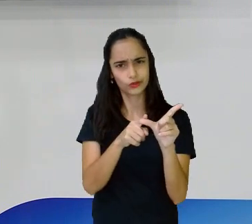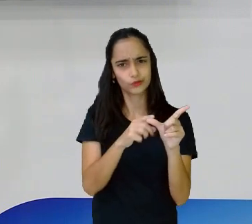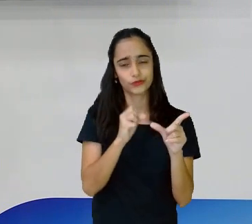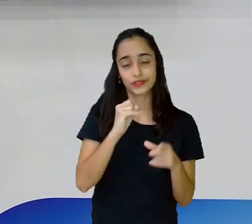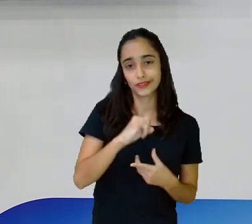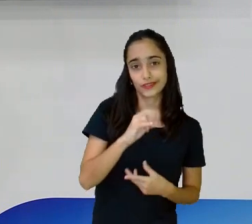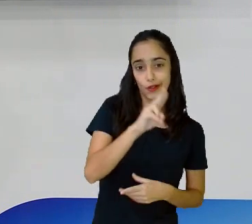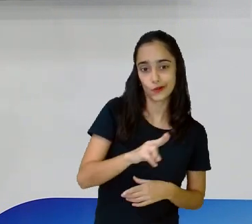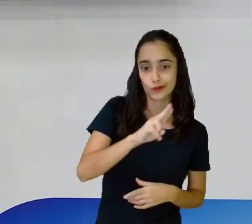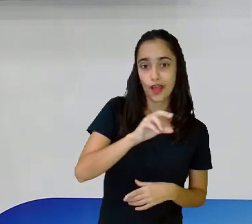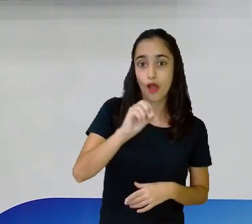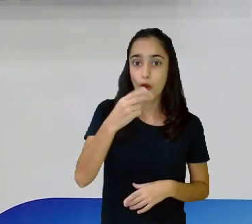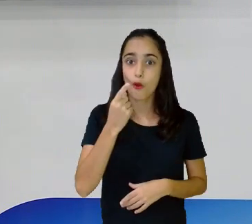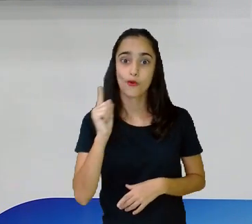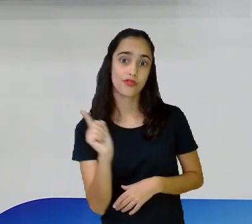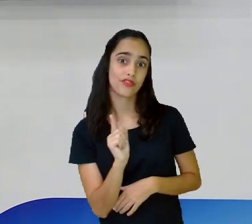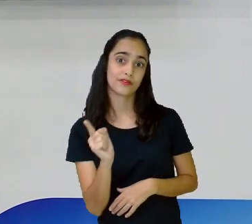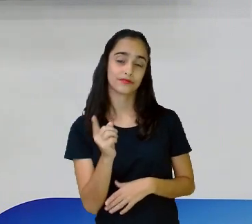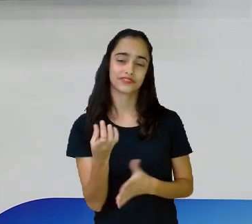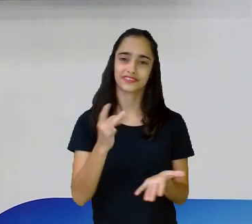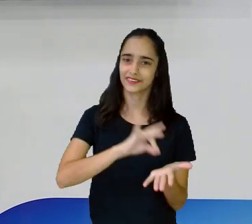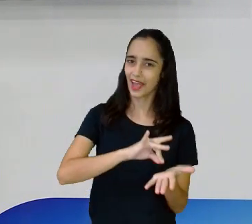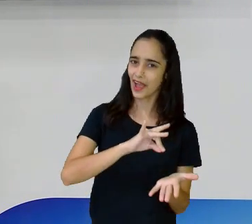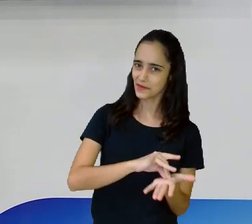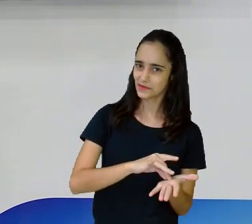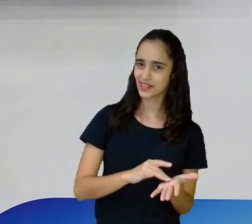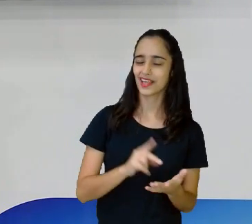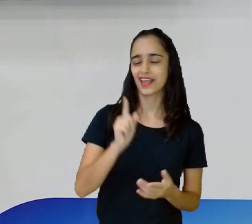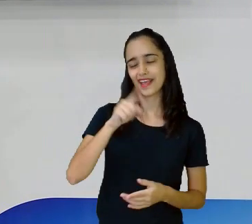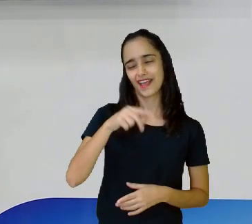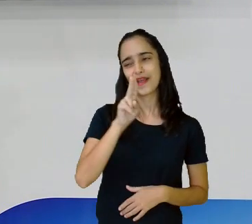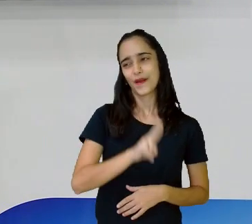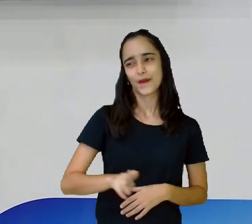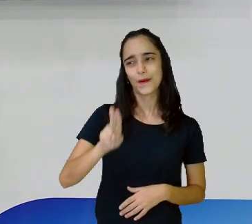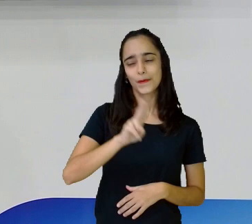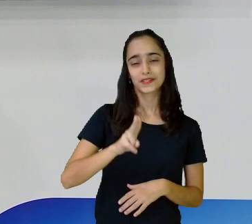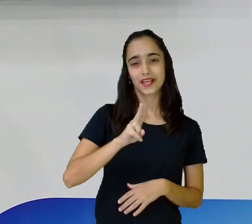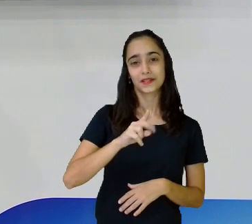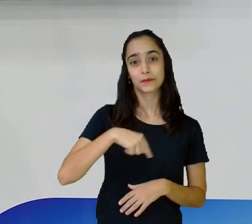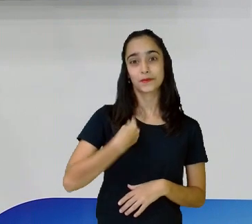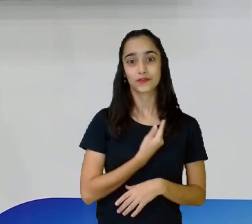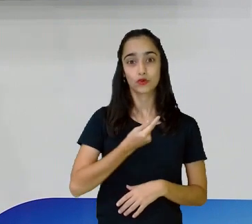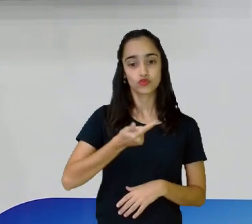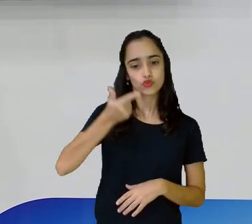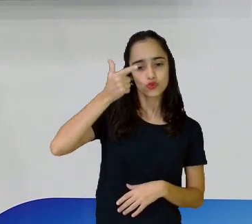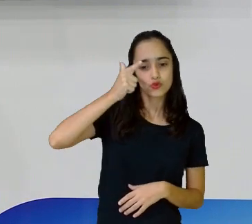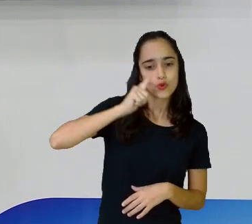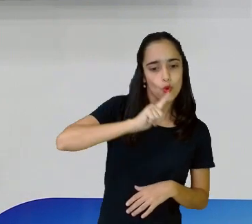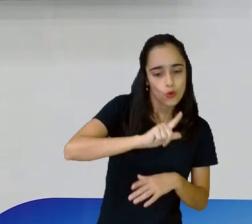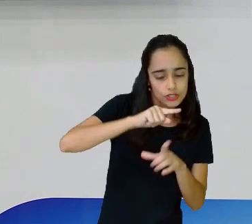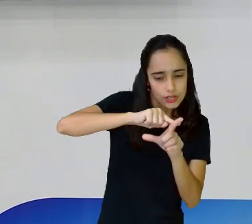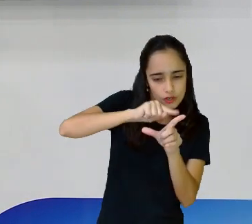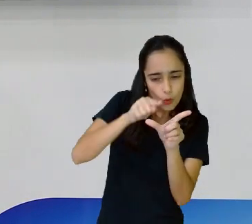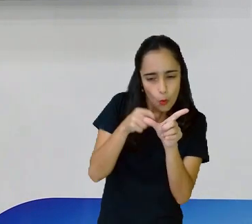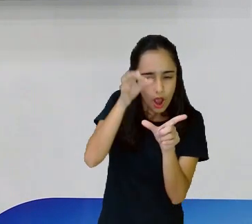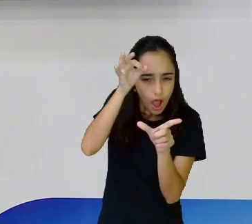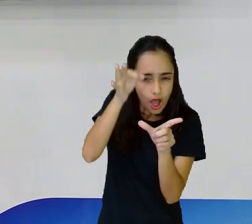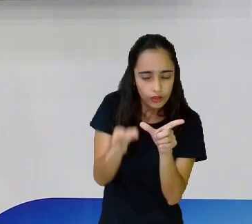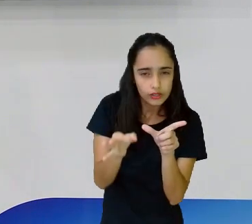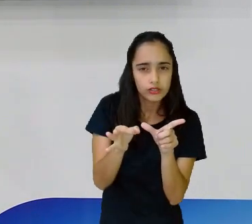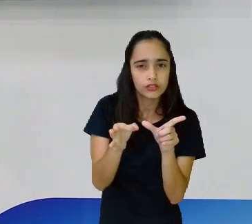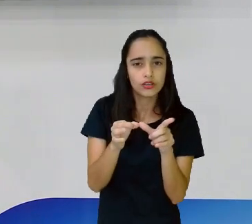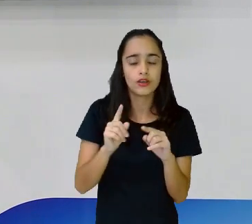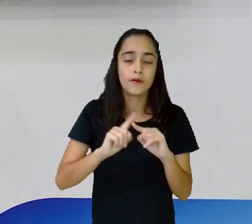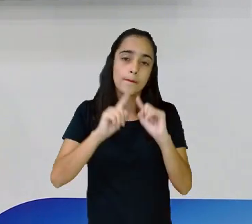Na verdade, ele é utilizado para a gente conseguir o ângulo exato, né? Mas, por exemplo,